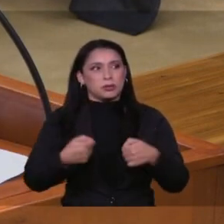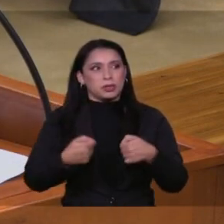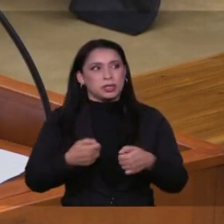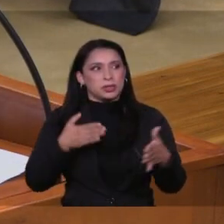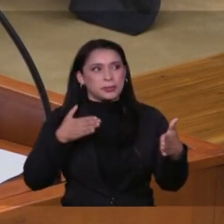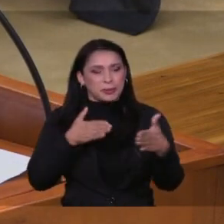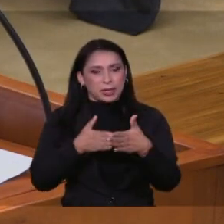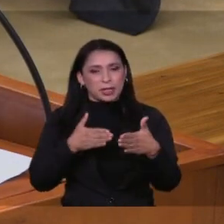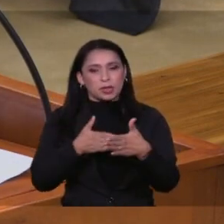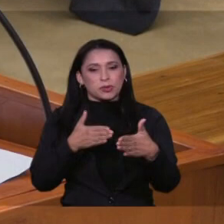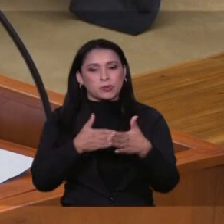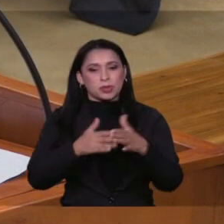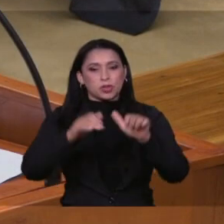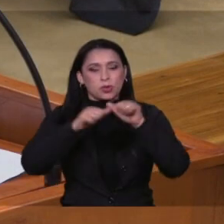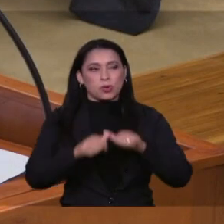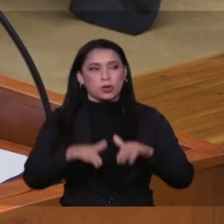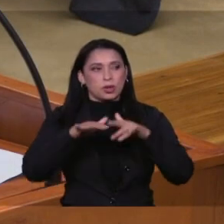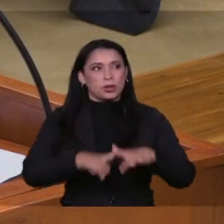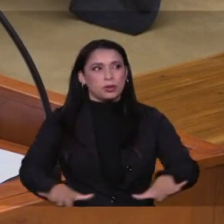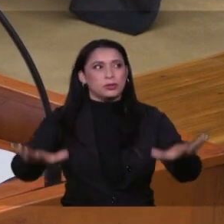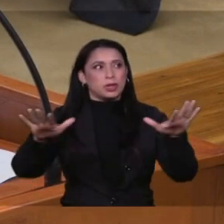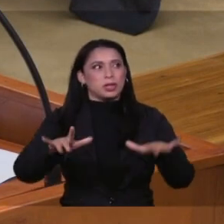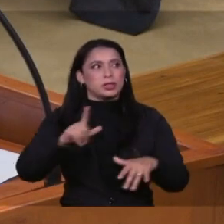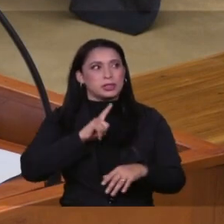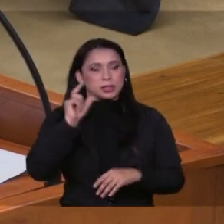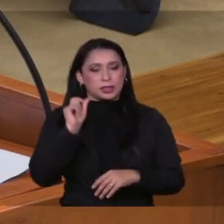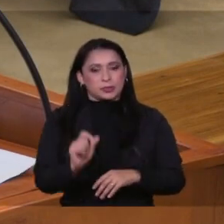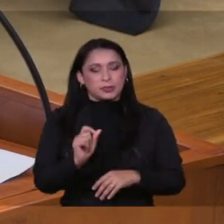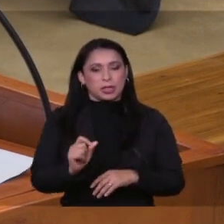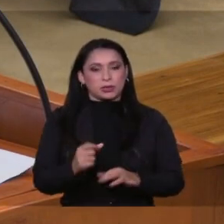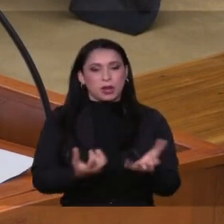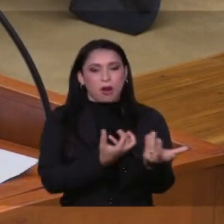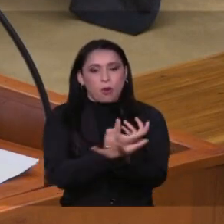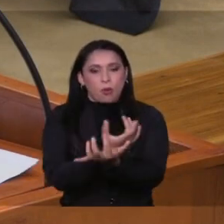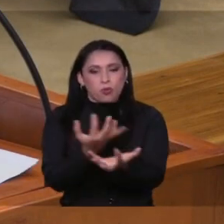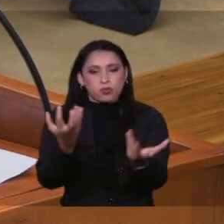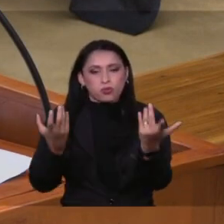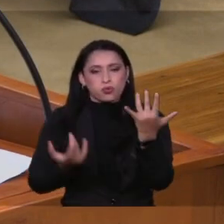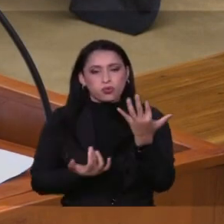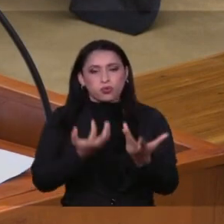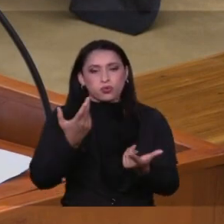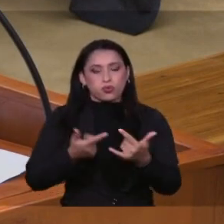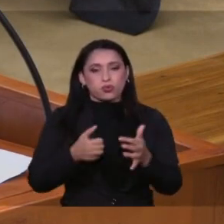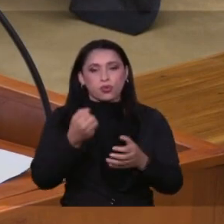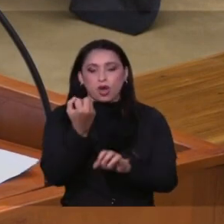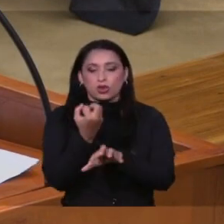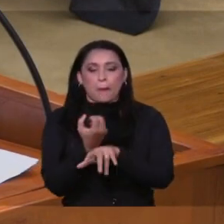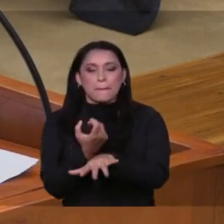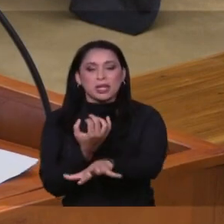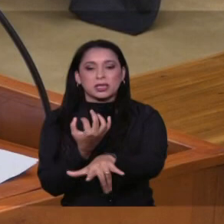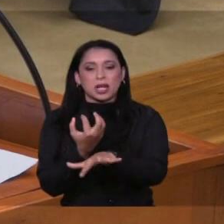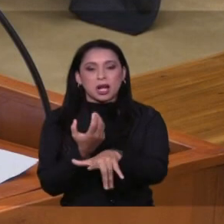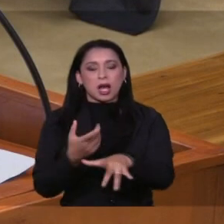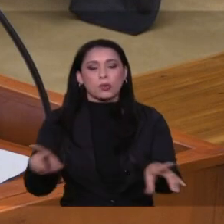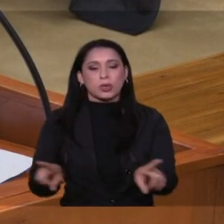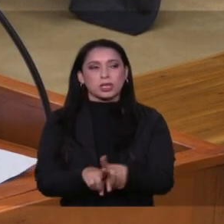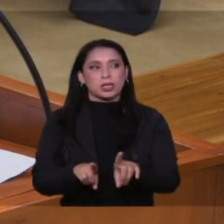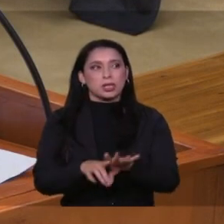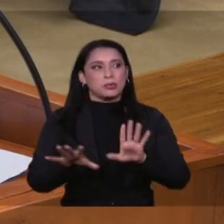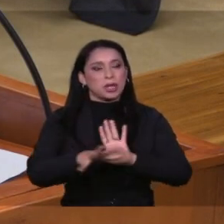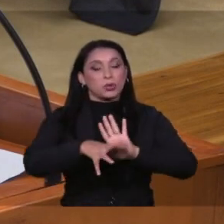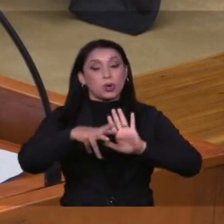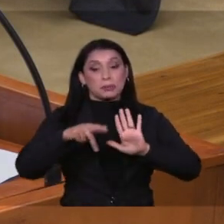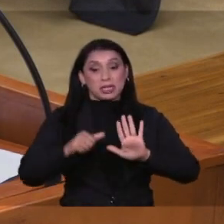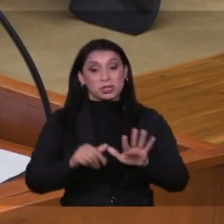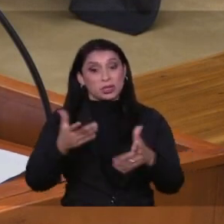impedir o alastramento ou o crescimento das queimadas, tanto no Pantanal quanto na região amazônica, porque é